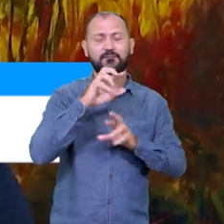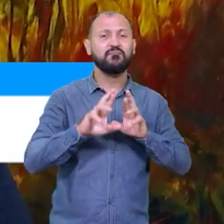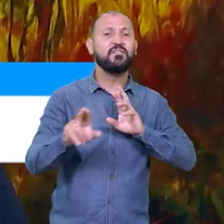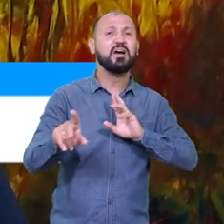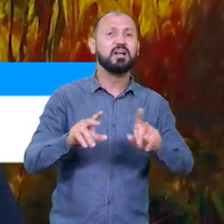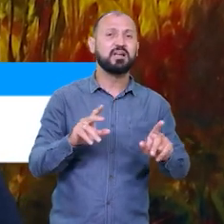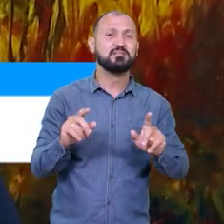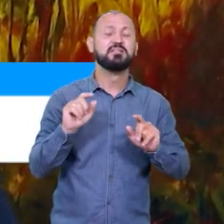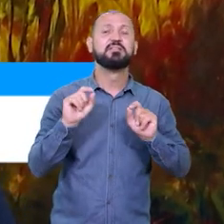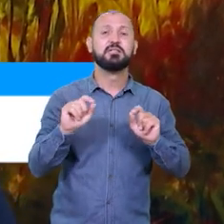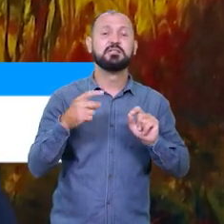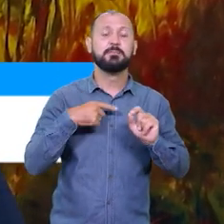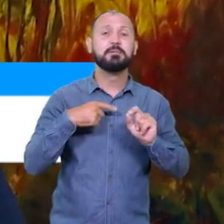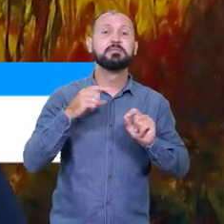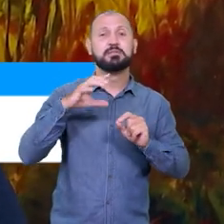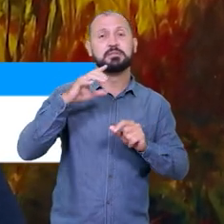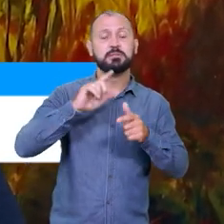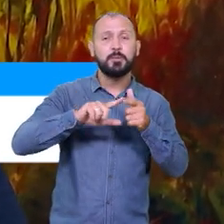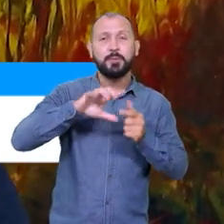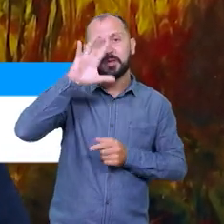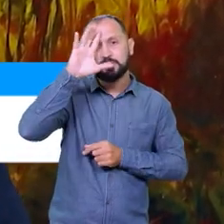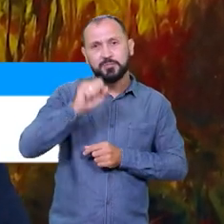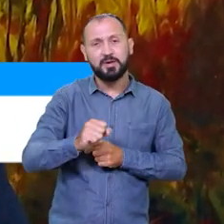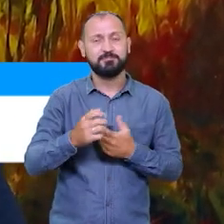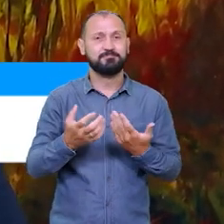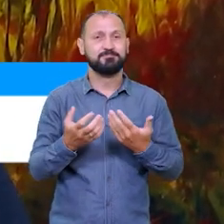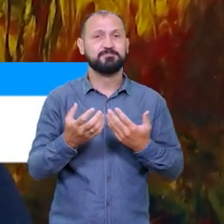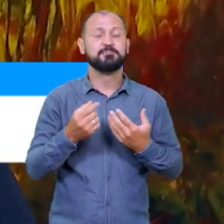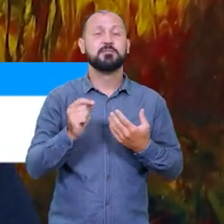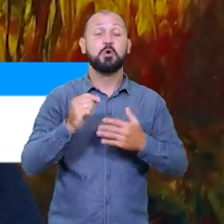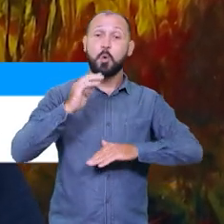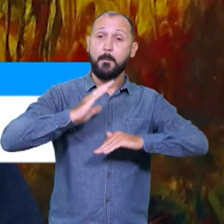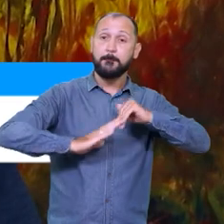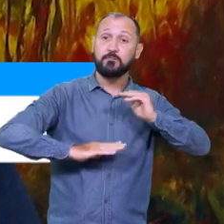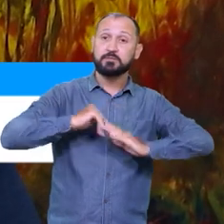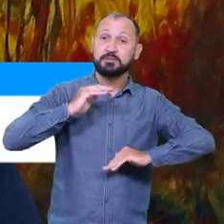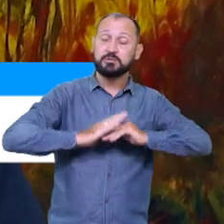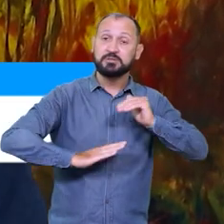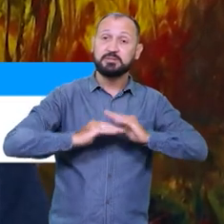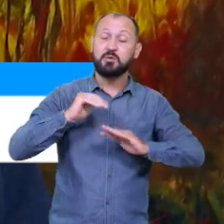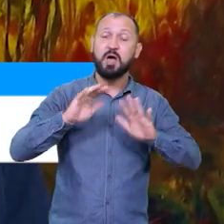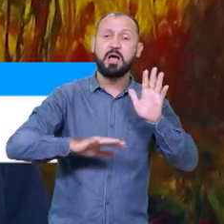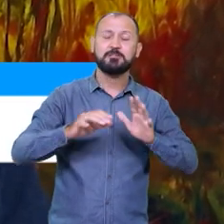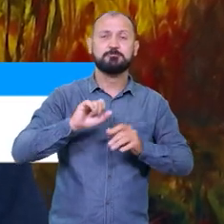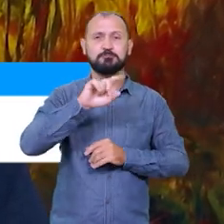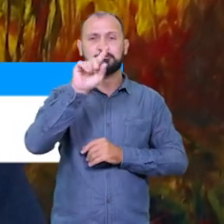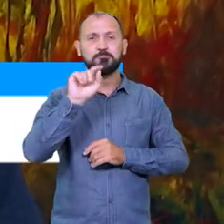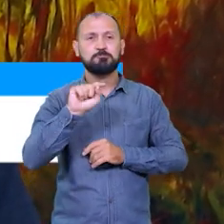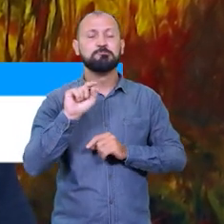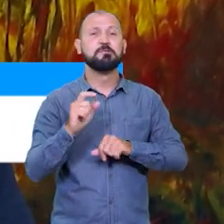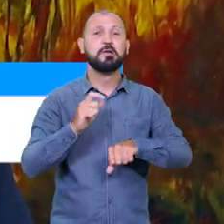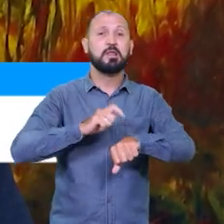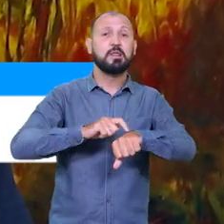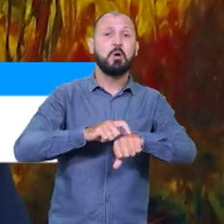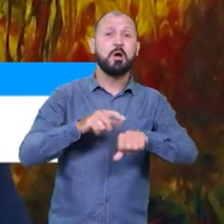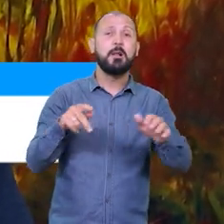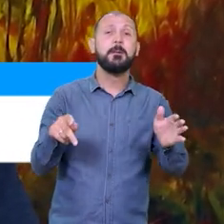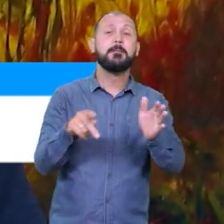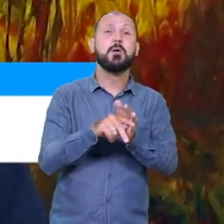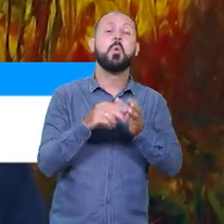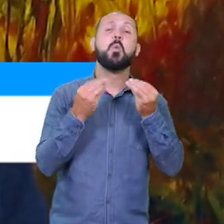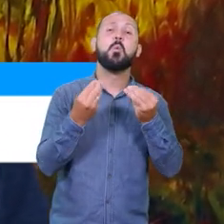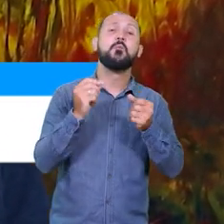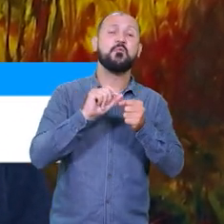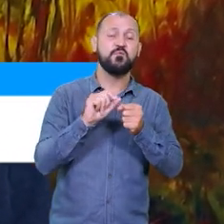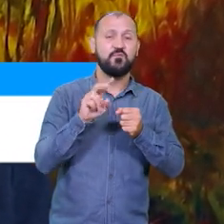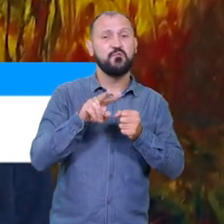muitas diferenças que tem que ser sanadas e os servidores às vezes ficam em dúvida e